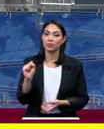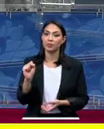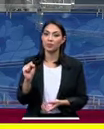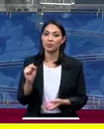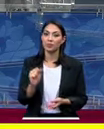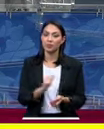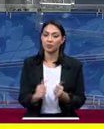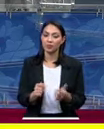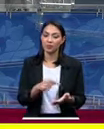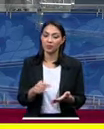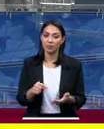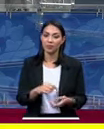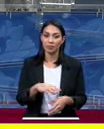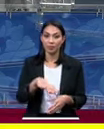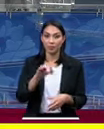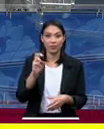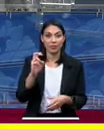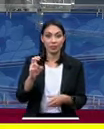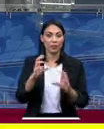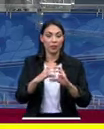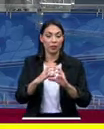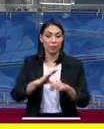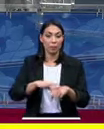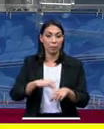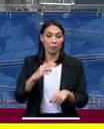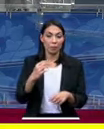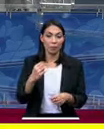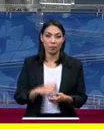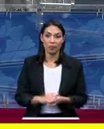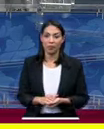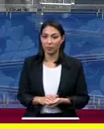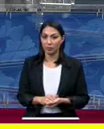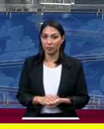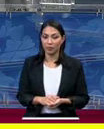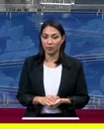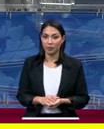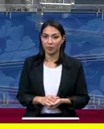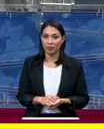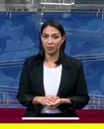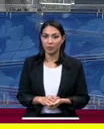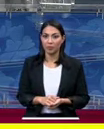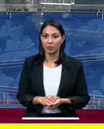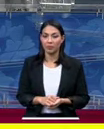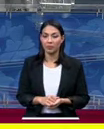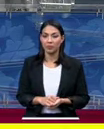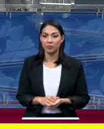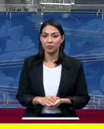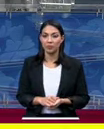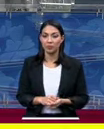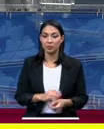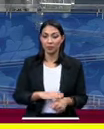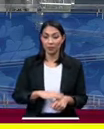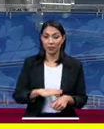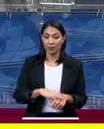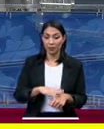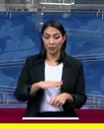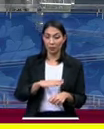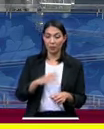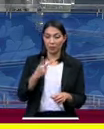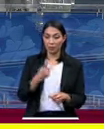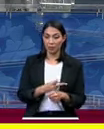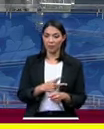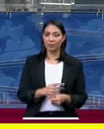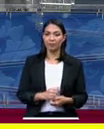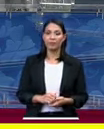Time Mania. Foram sorteados 5 números, faltam 2. Na sequência, o sorteio do Time do Coração. Você tem mais chances de ganhar na Time